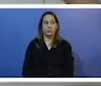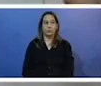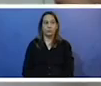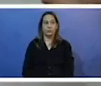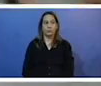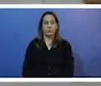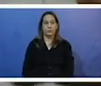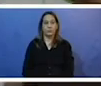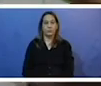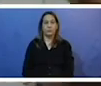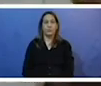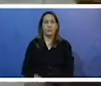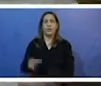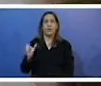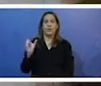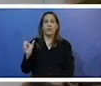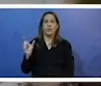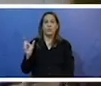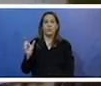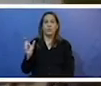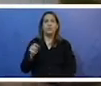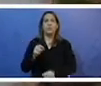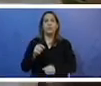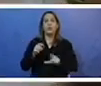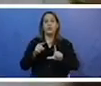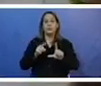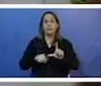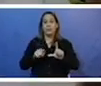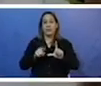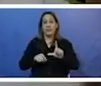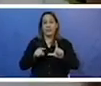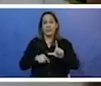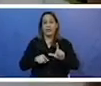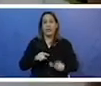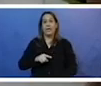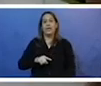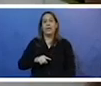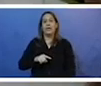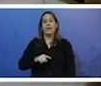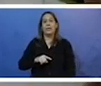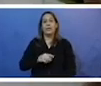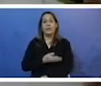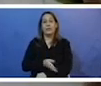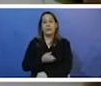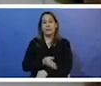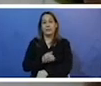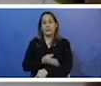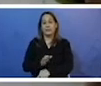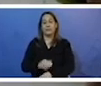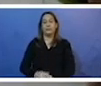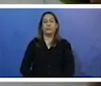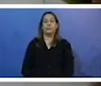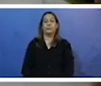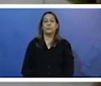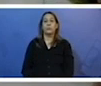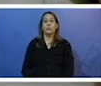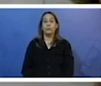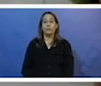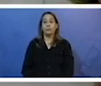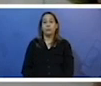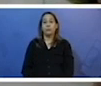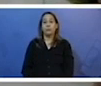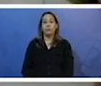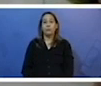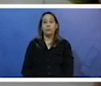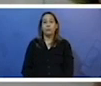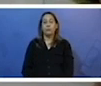Aqui, ó, can. Vamos treinar a letra maiúscula? Então, o C maiúsculo, ó. K, o C, A.